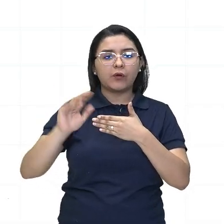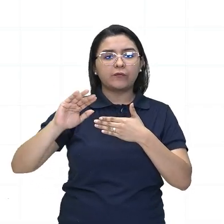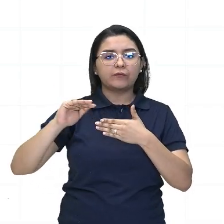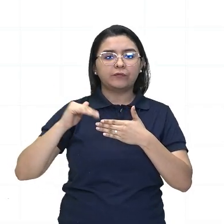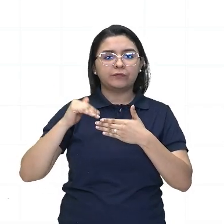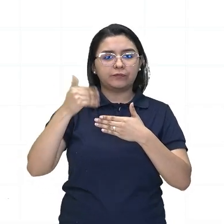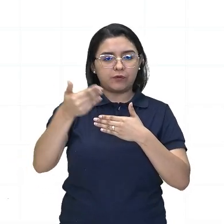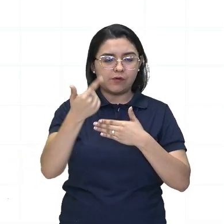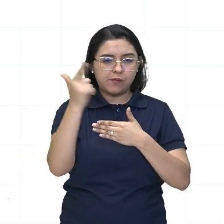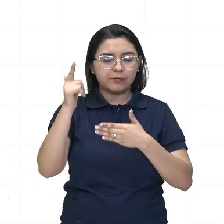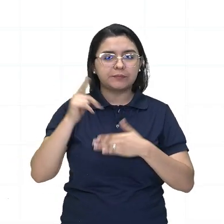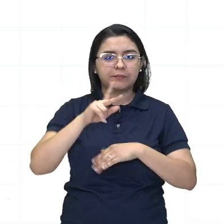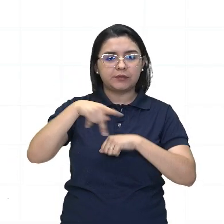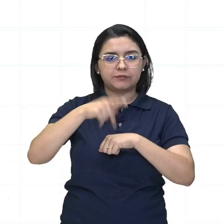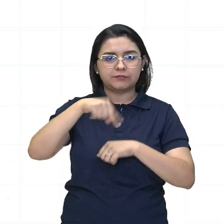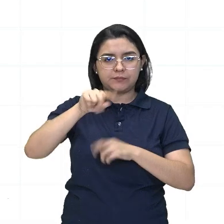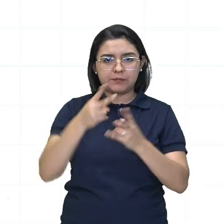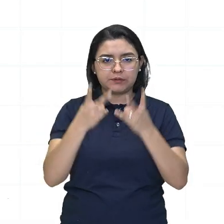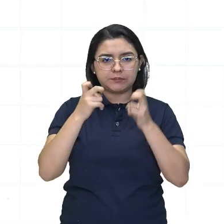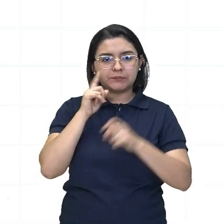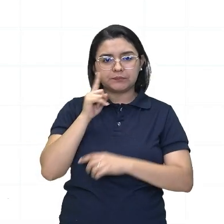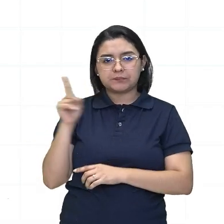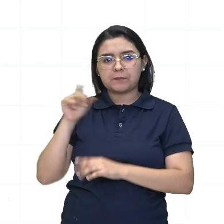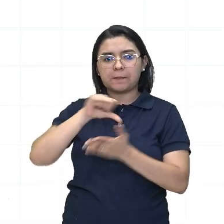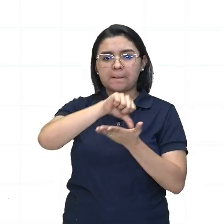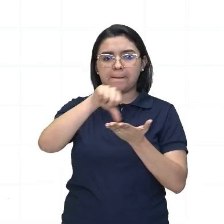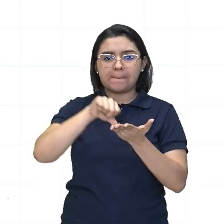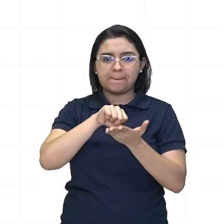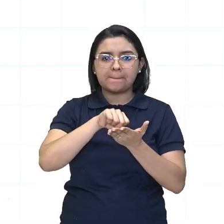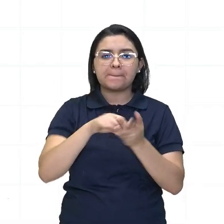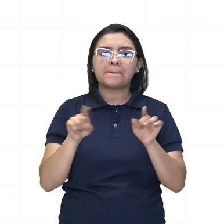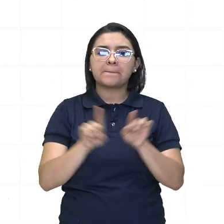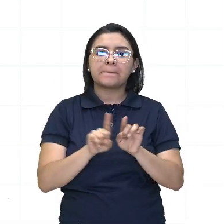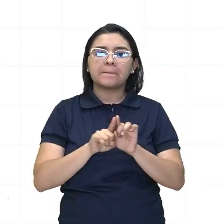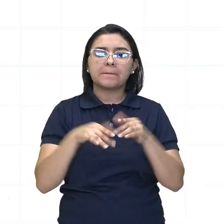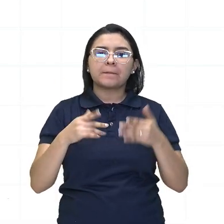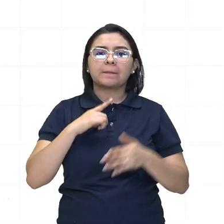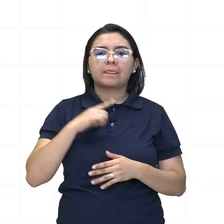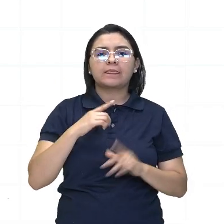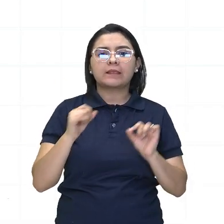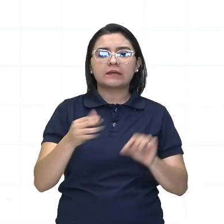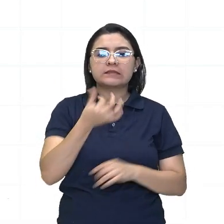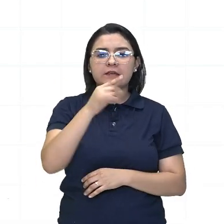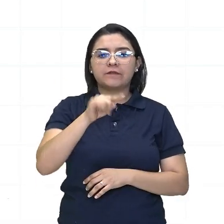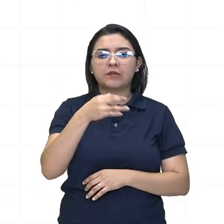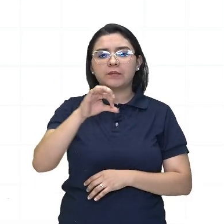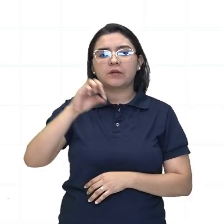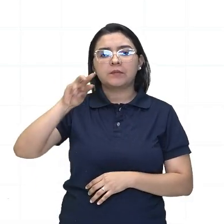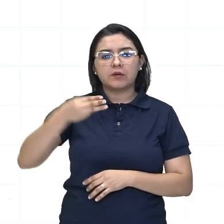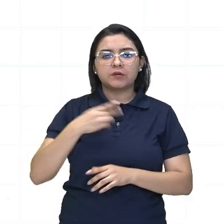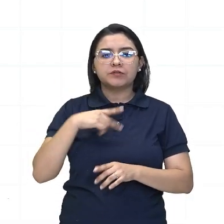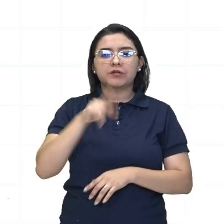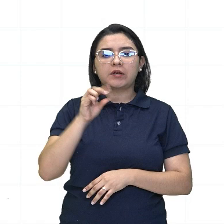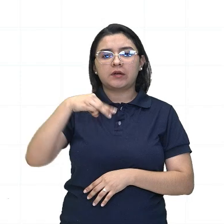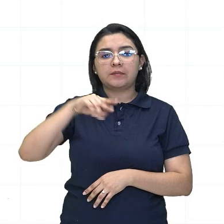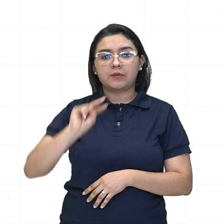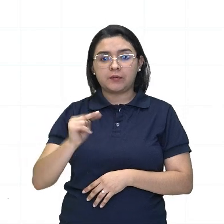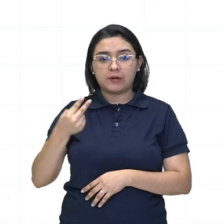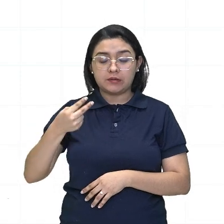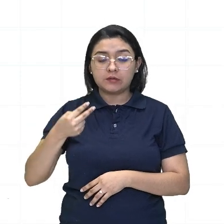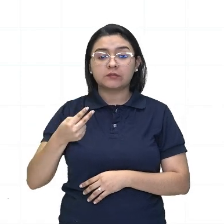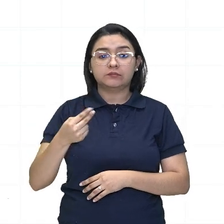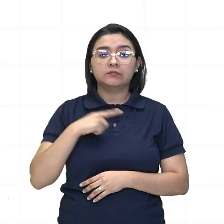como vocês podem observar, certo? E aí nós temos cerca de 6,9 milhões de quilômetros quadrados,